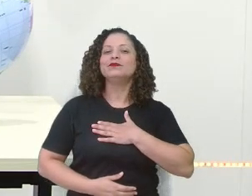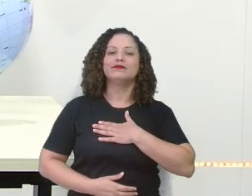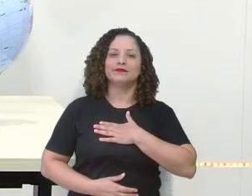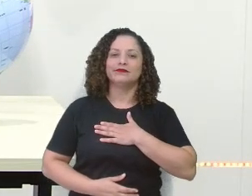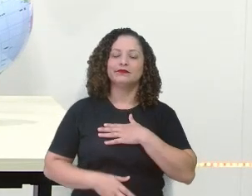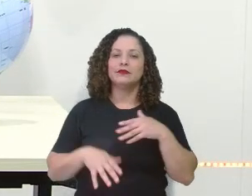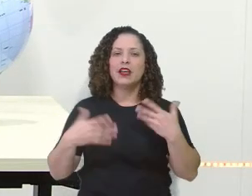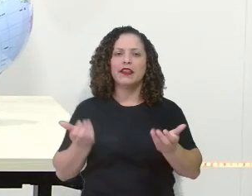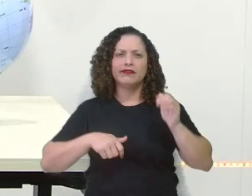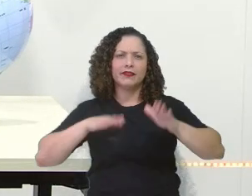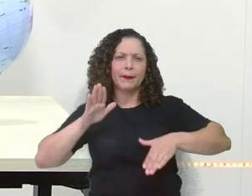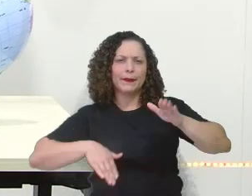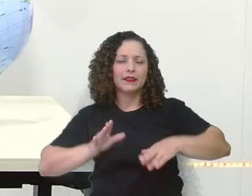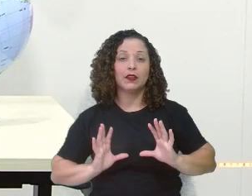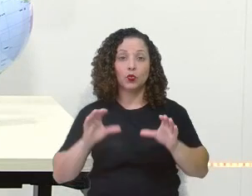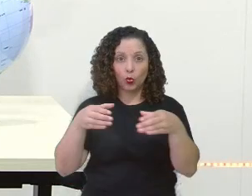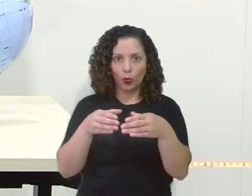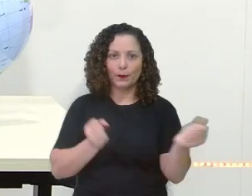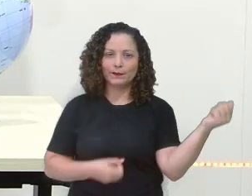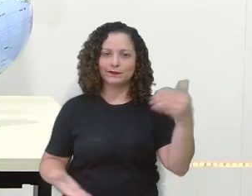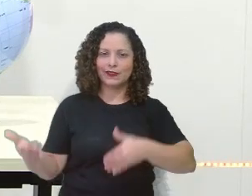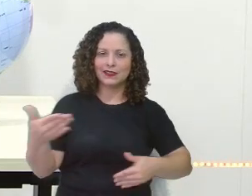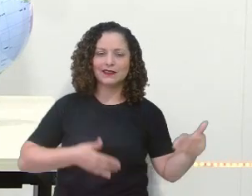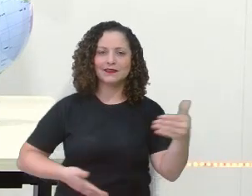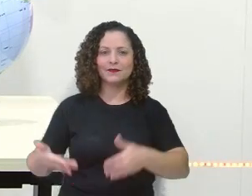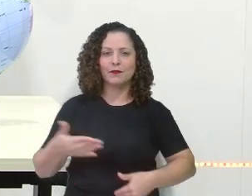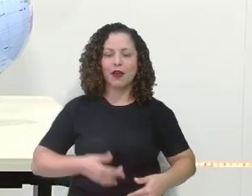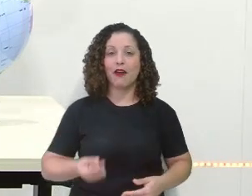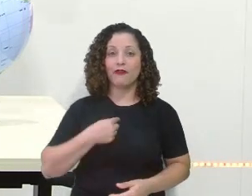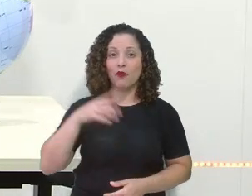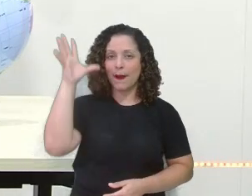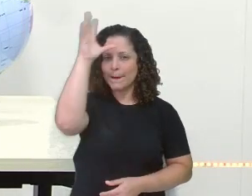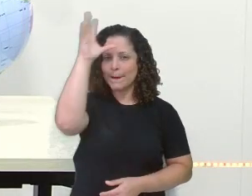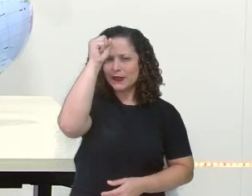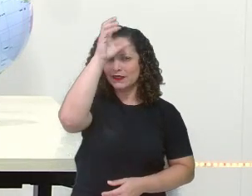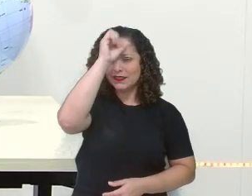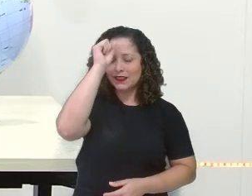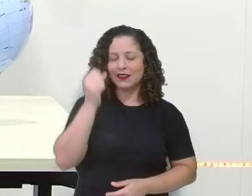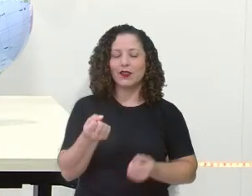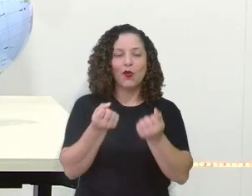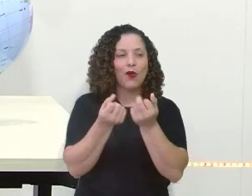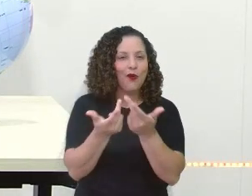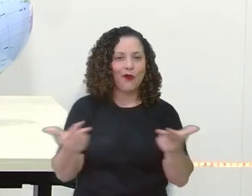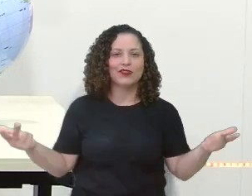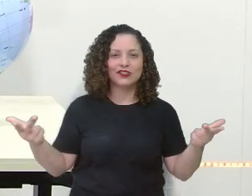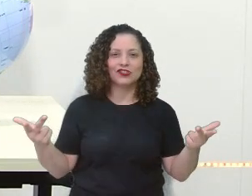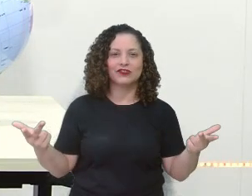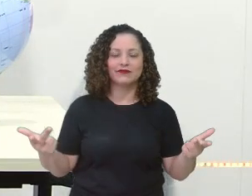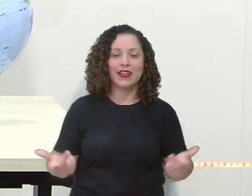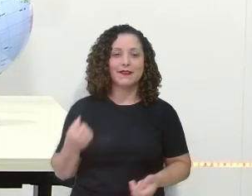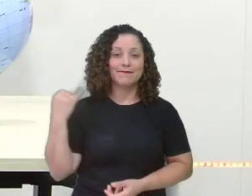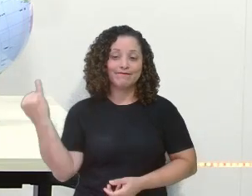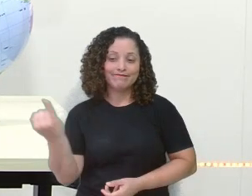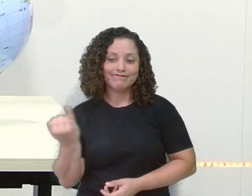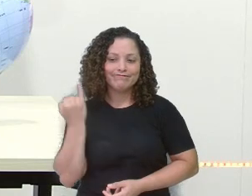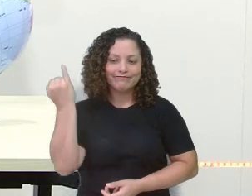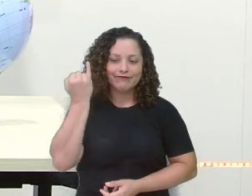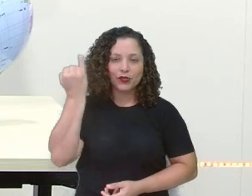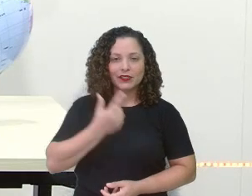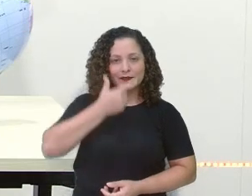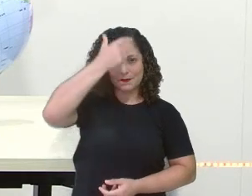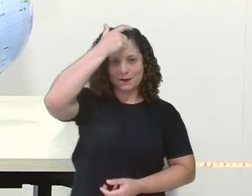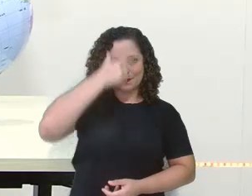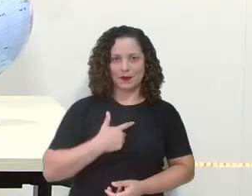com o grupo que eu participo, eu vou aprender muita coisa que vai ficar marcante na minha